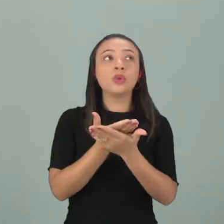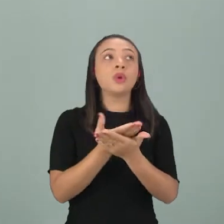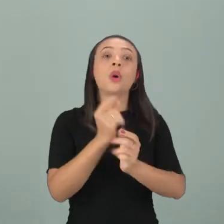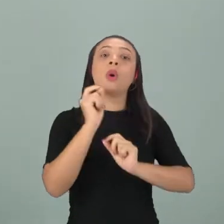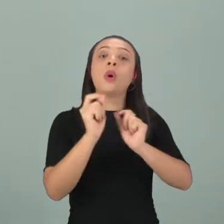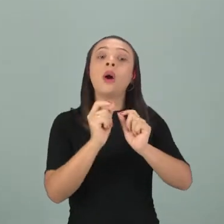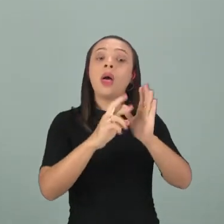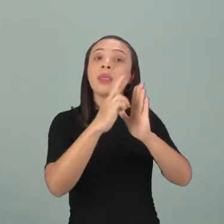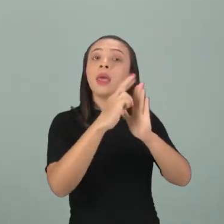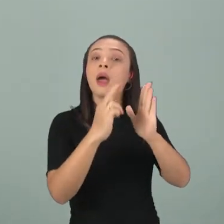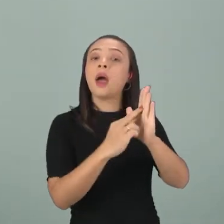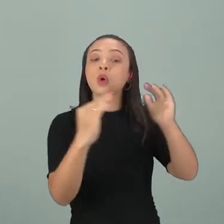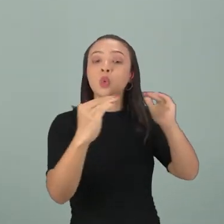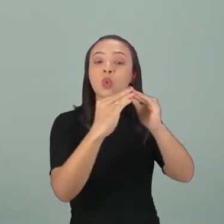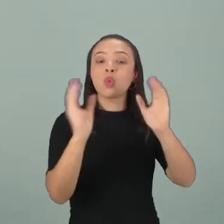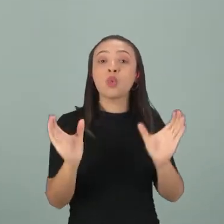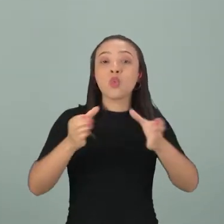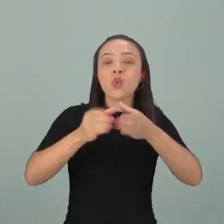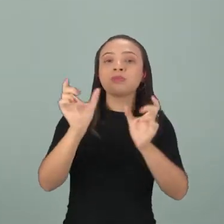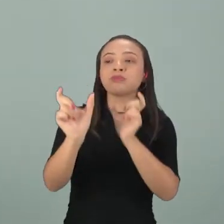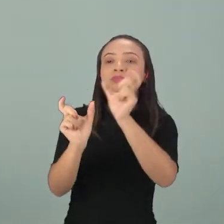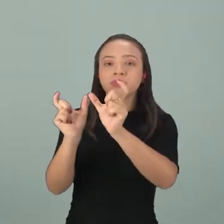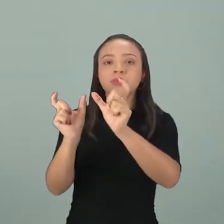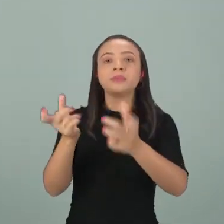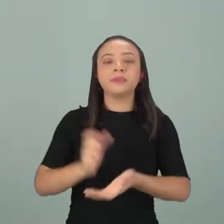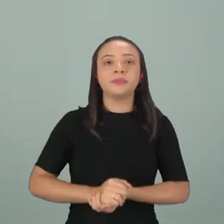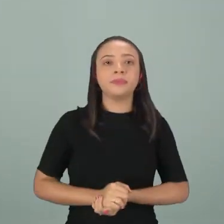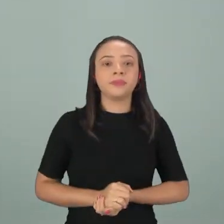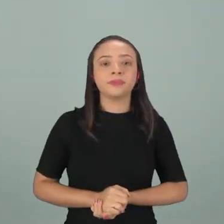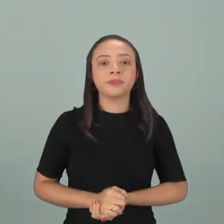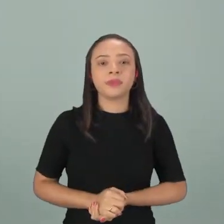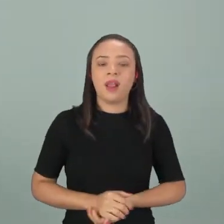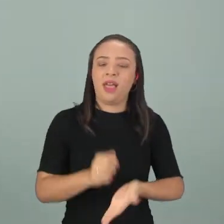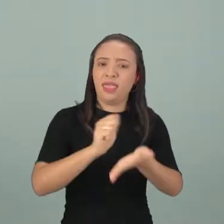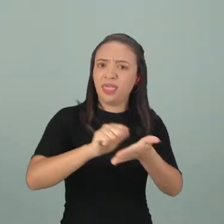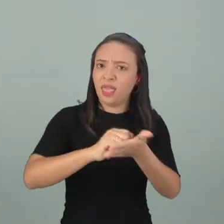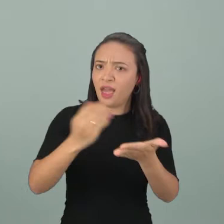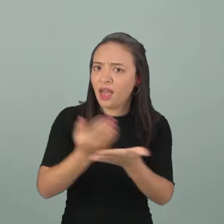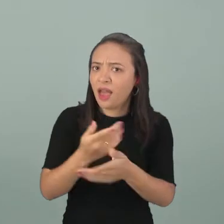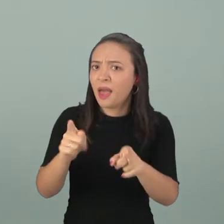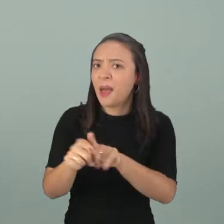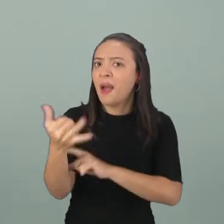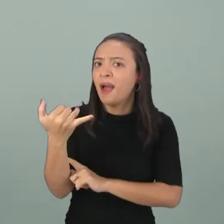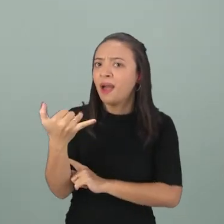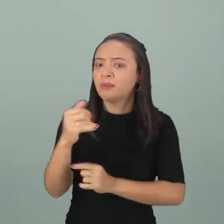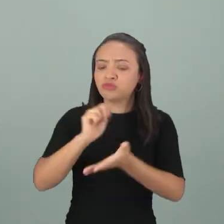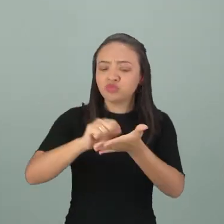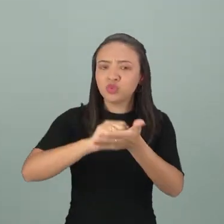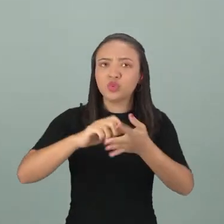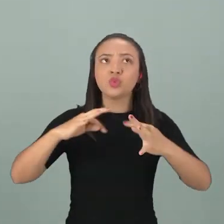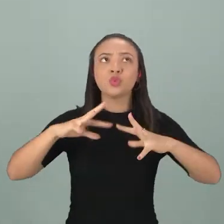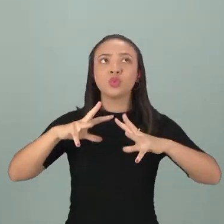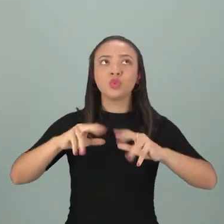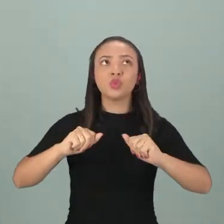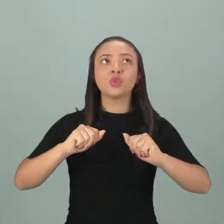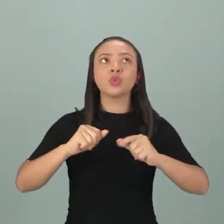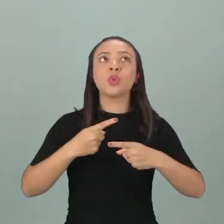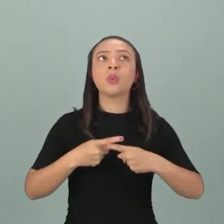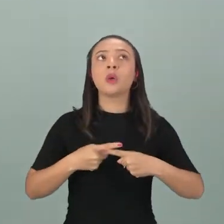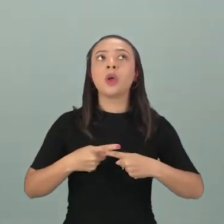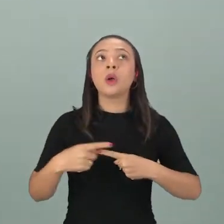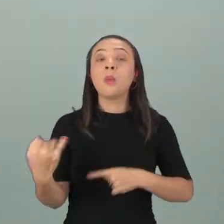Regras de Concordância Nominal. Vamos lá? Peguem o caderno de vocês, a canetinha para fazer anotações, que é